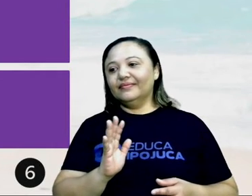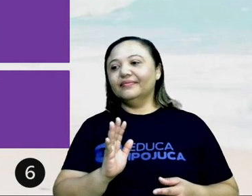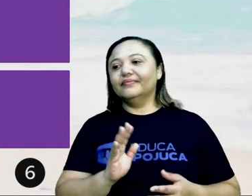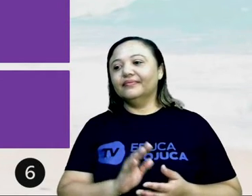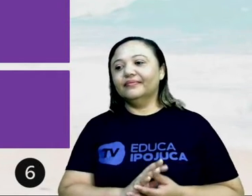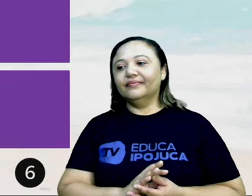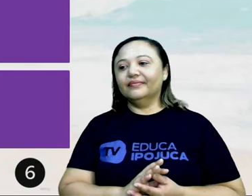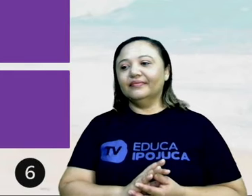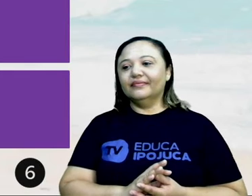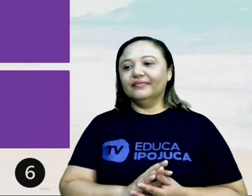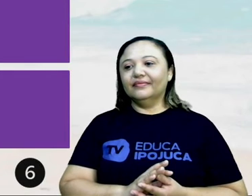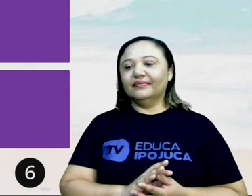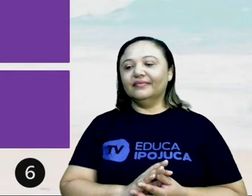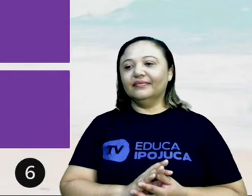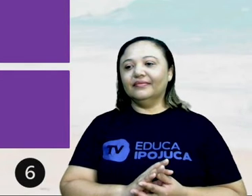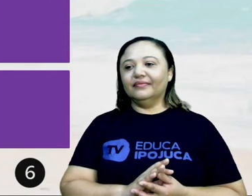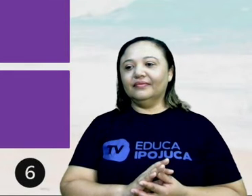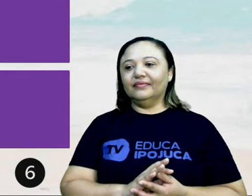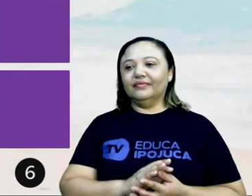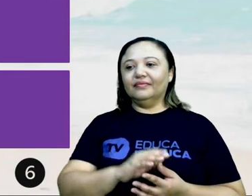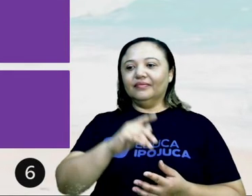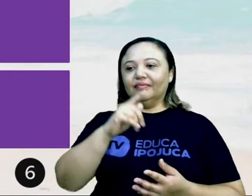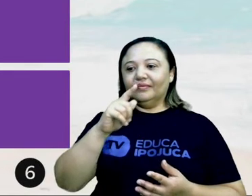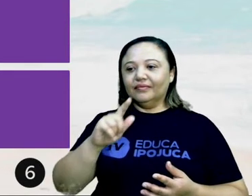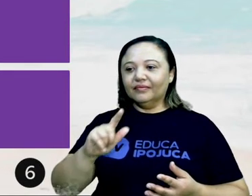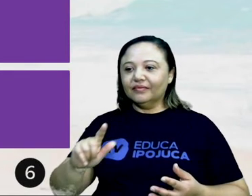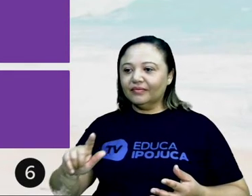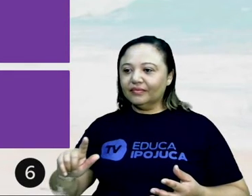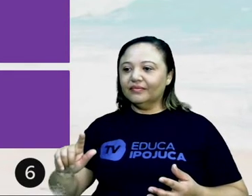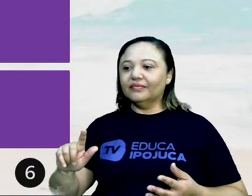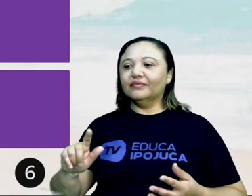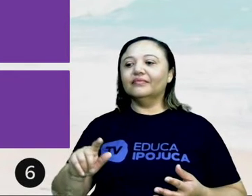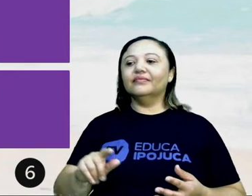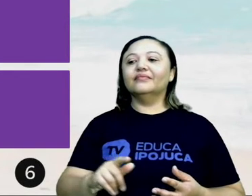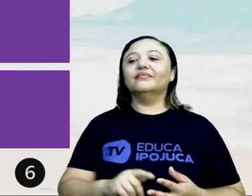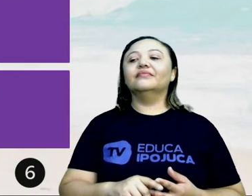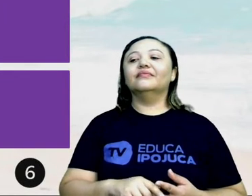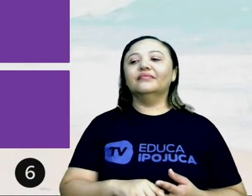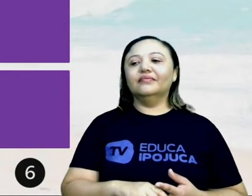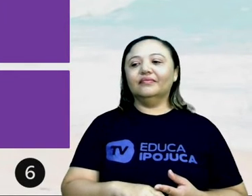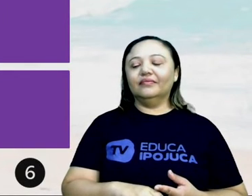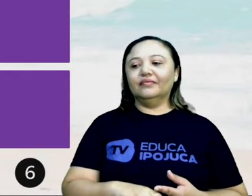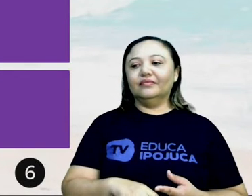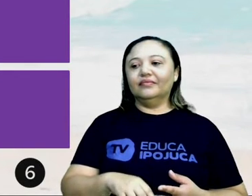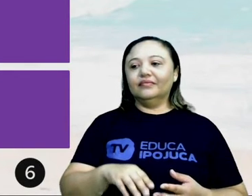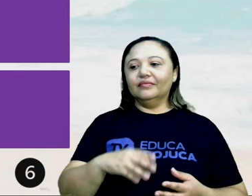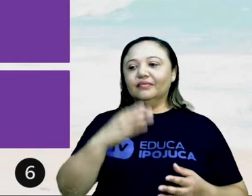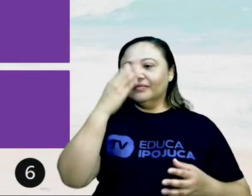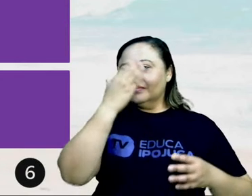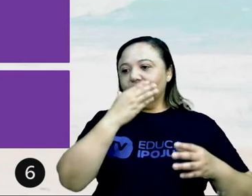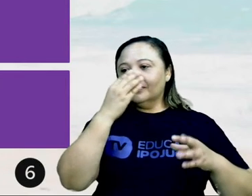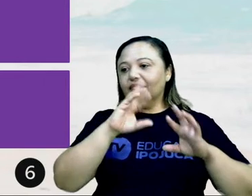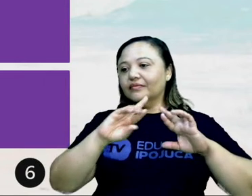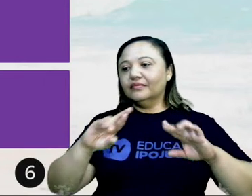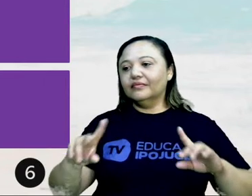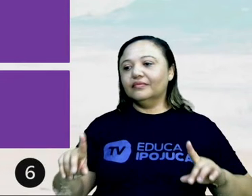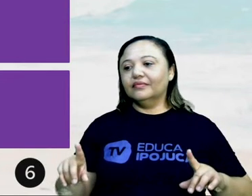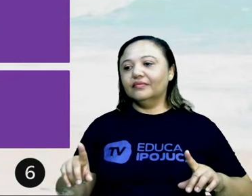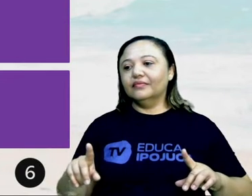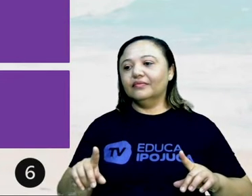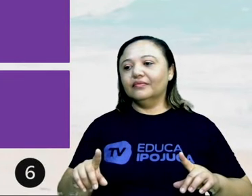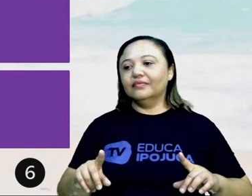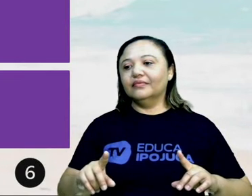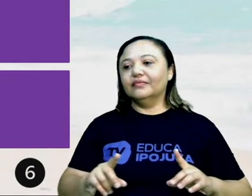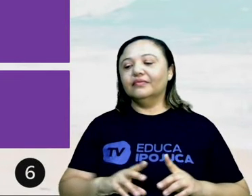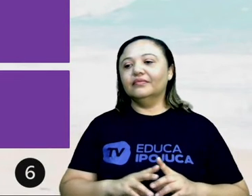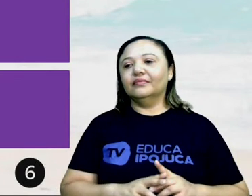estão indo muito bem, viu? Agora eu quero saber com vocês. Tem outro par também que a gente pode encontrar uma outra fruta?